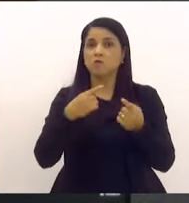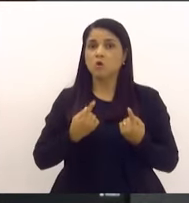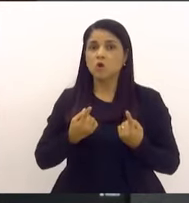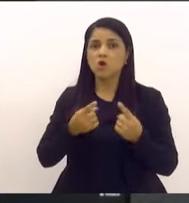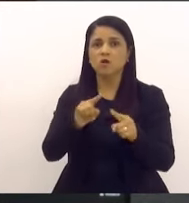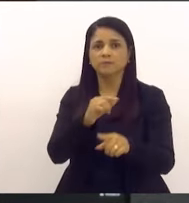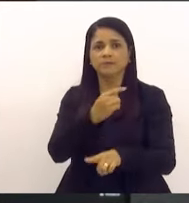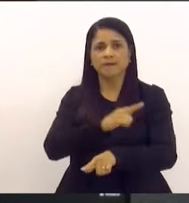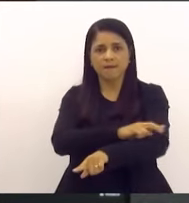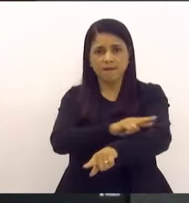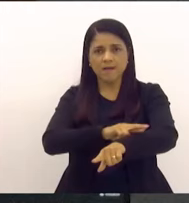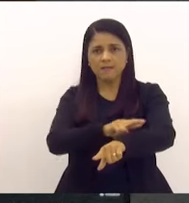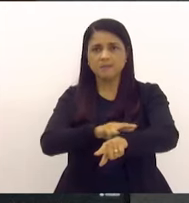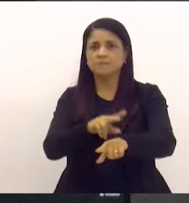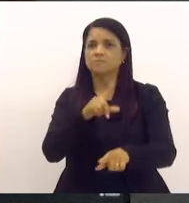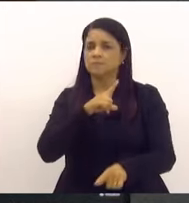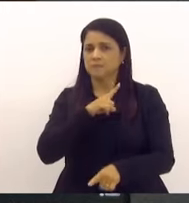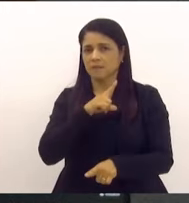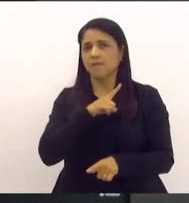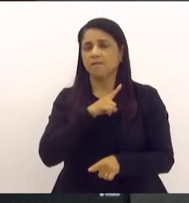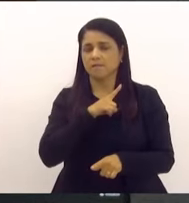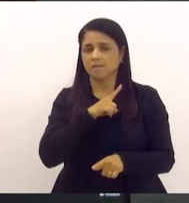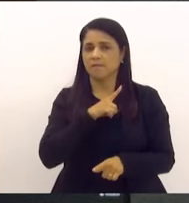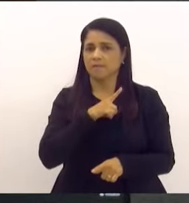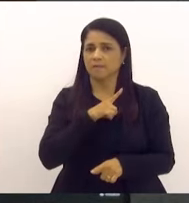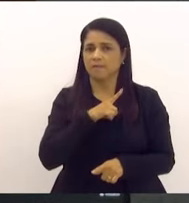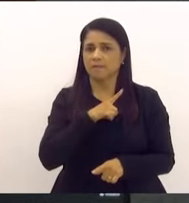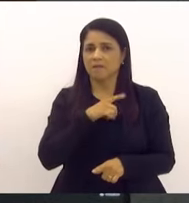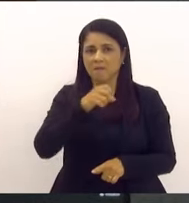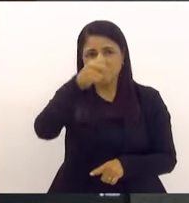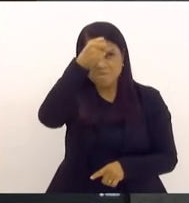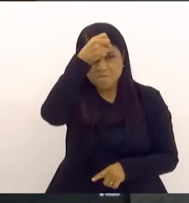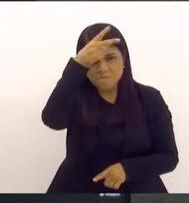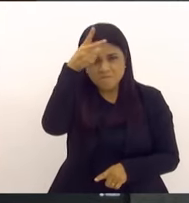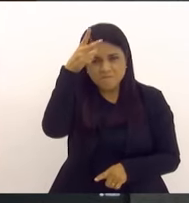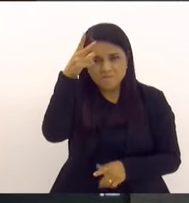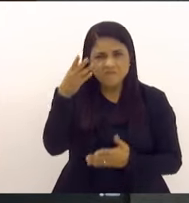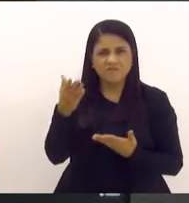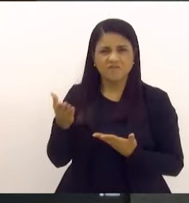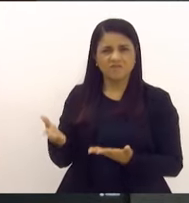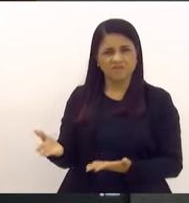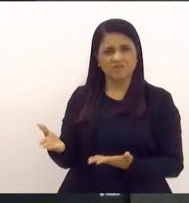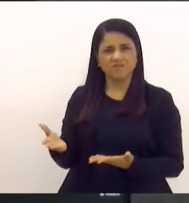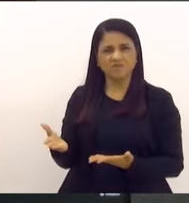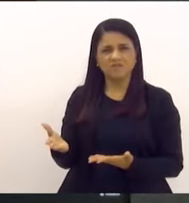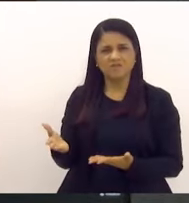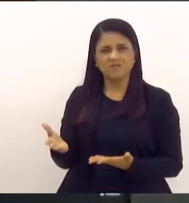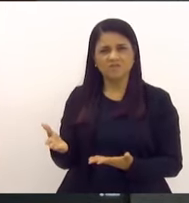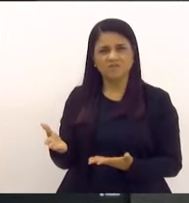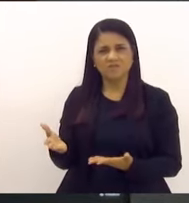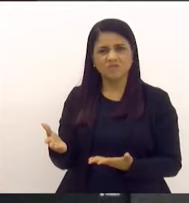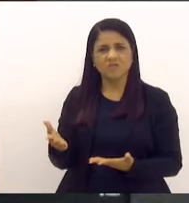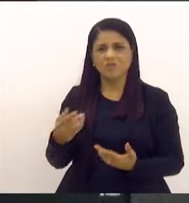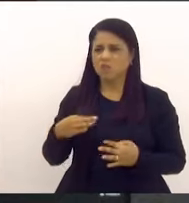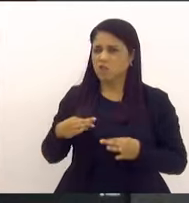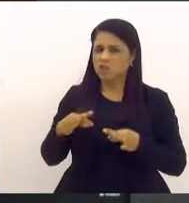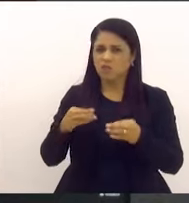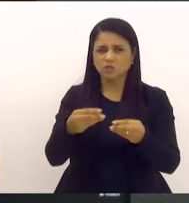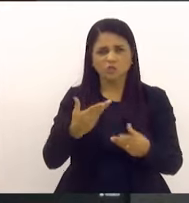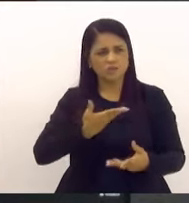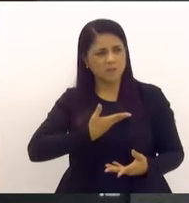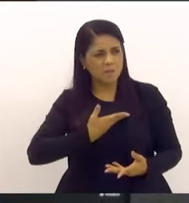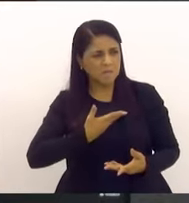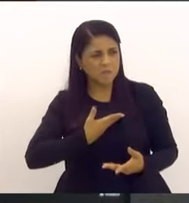racismo, presidente Bacelar, e ainda mais um prefeito. Quantos de nós somos amigos, ajudamos a